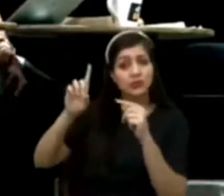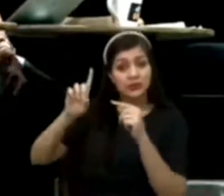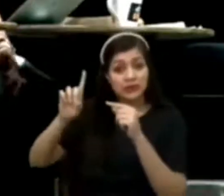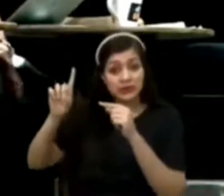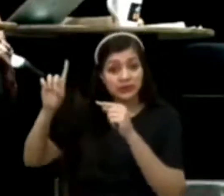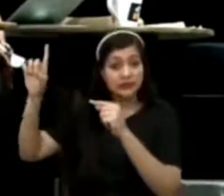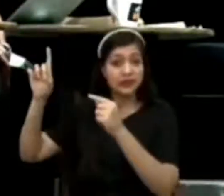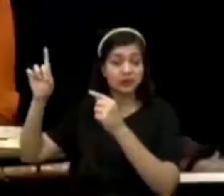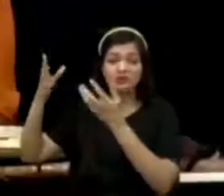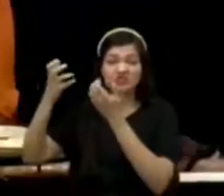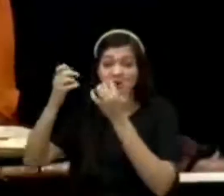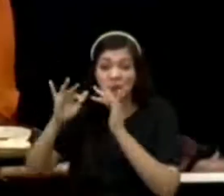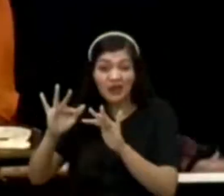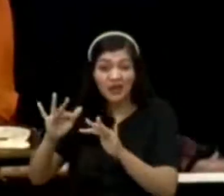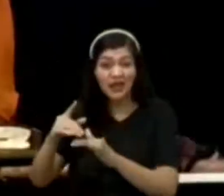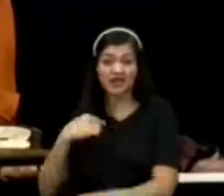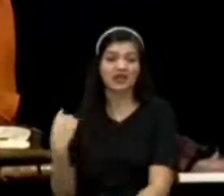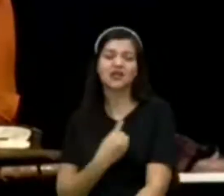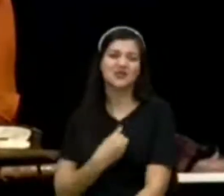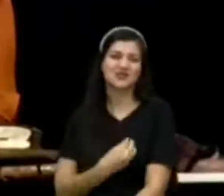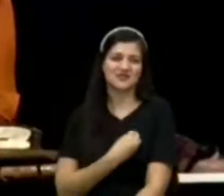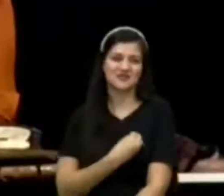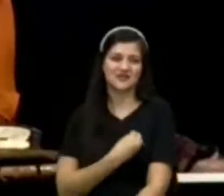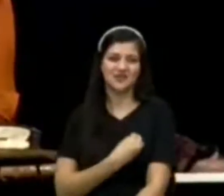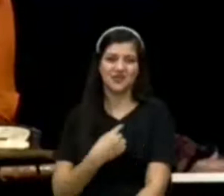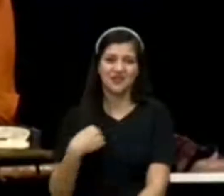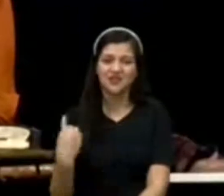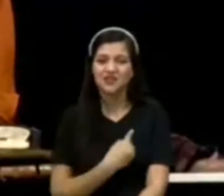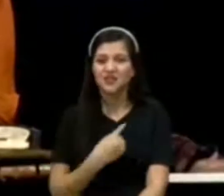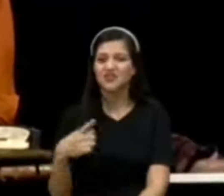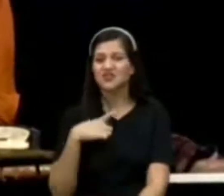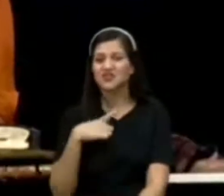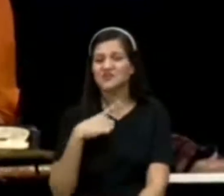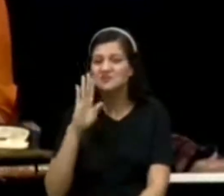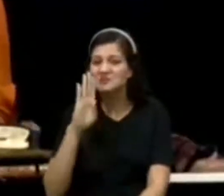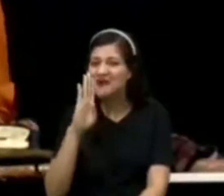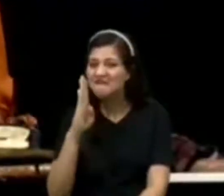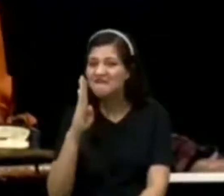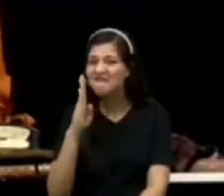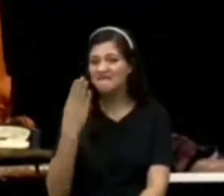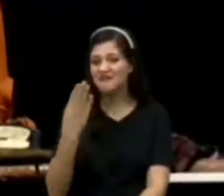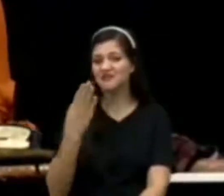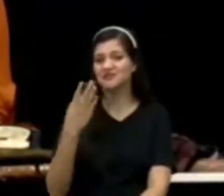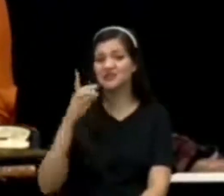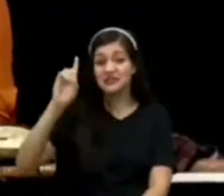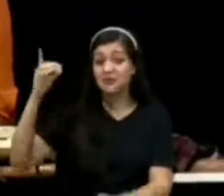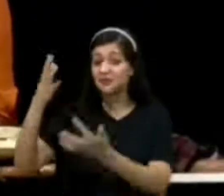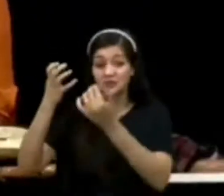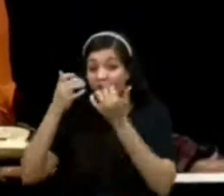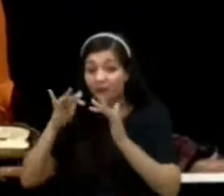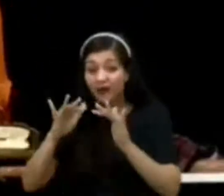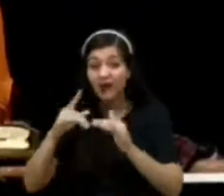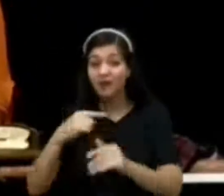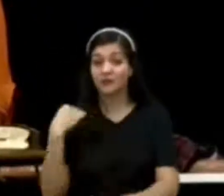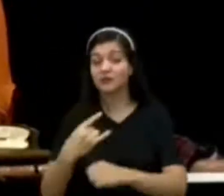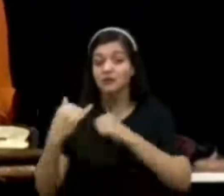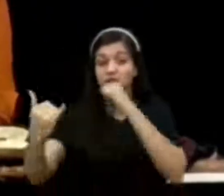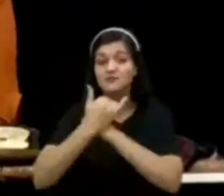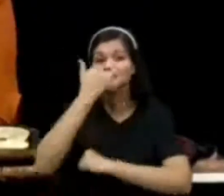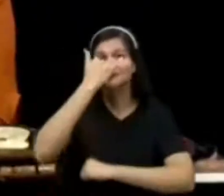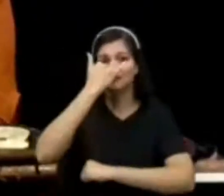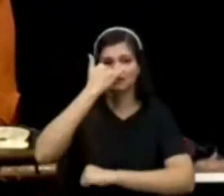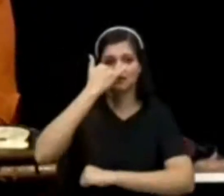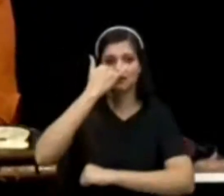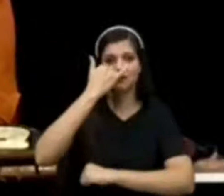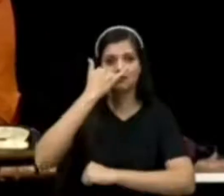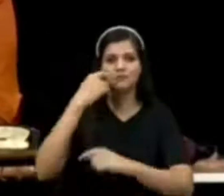tenha uma falsa identidade. É isso que a gente vai descobrir hoje. Ele não quer que sejamos enganados. O grande enganador